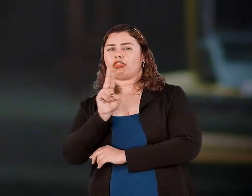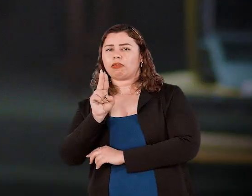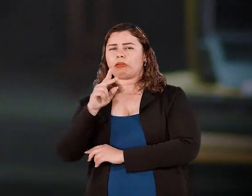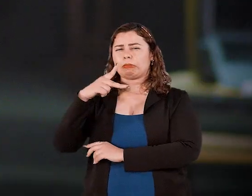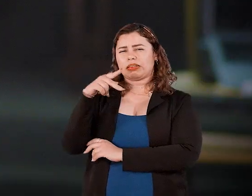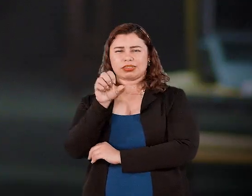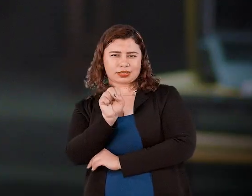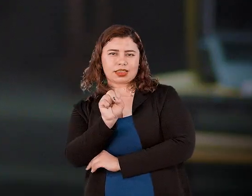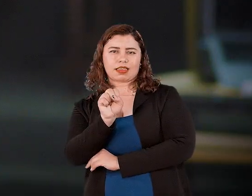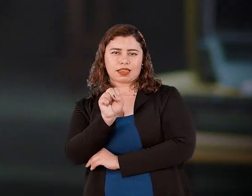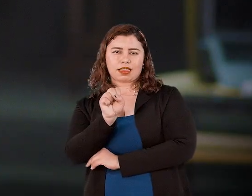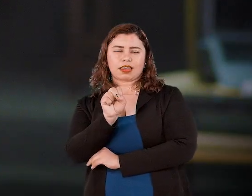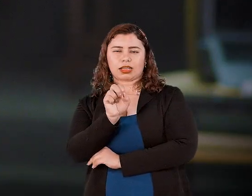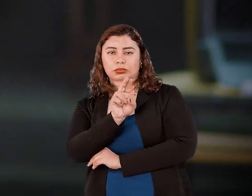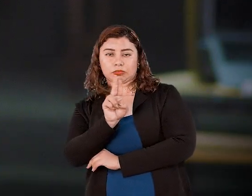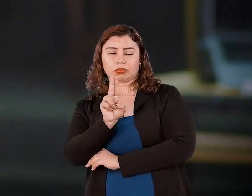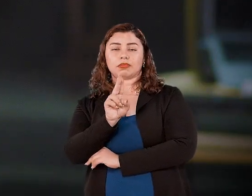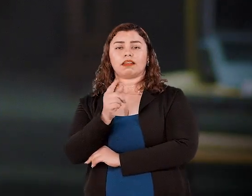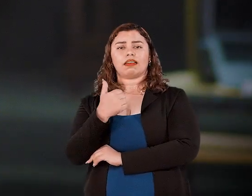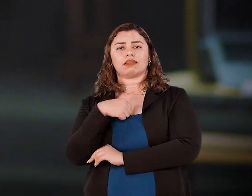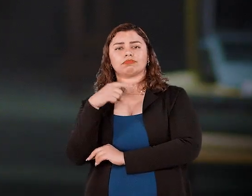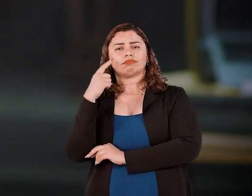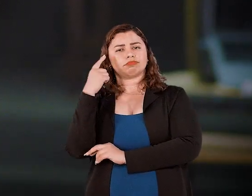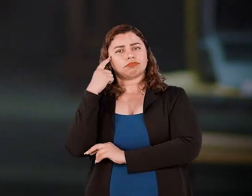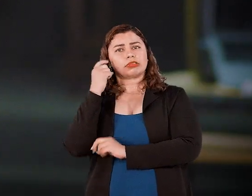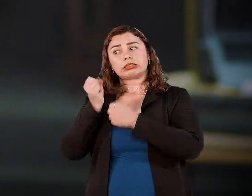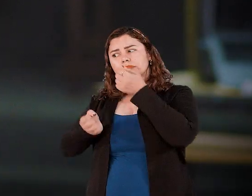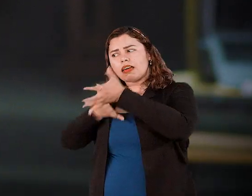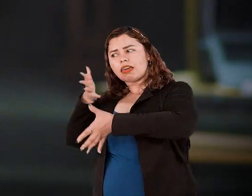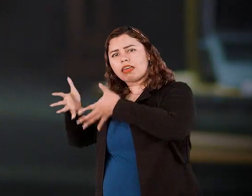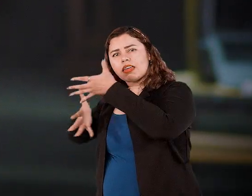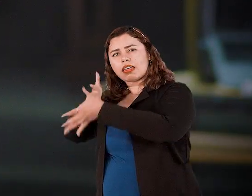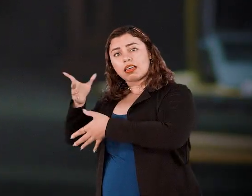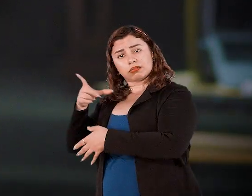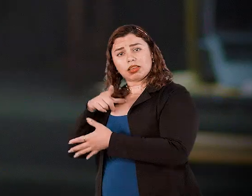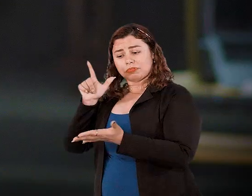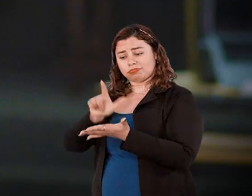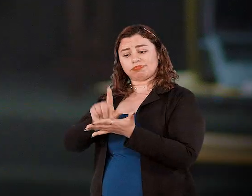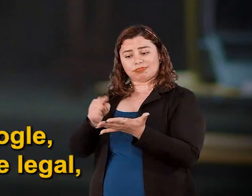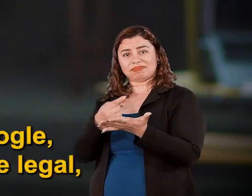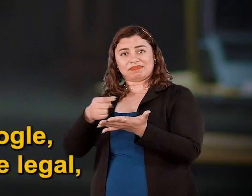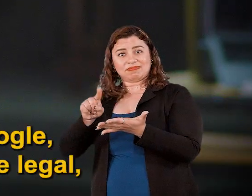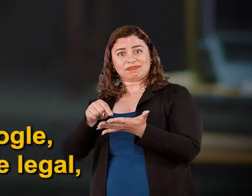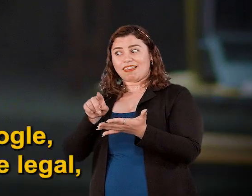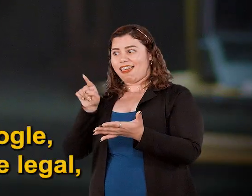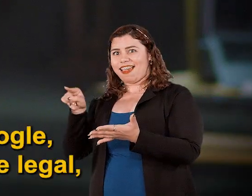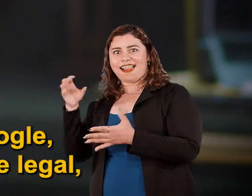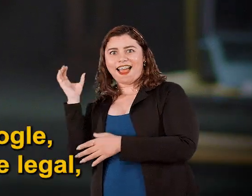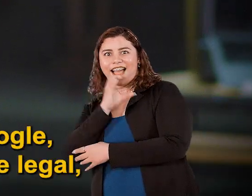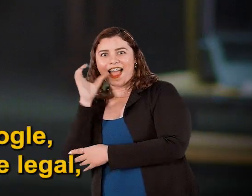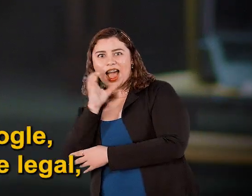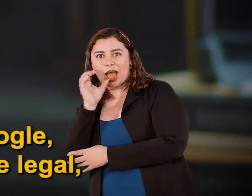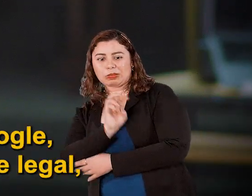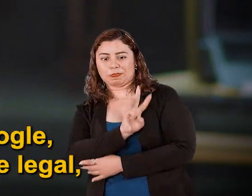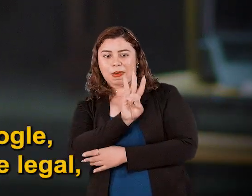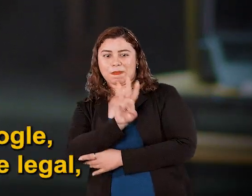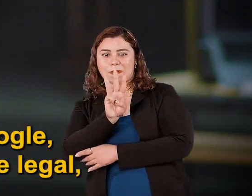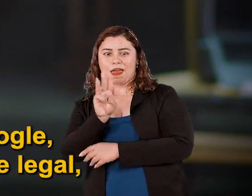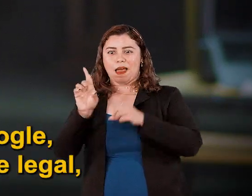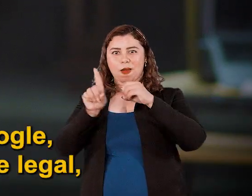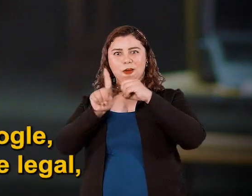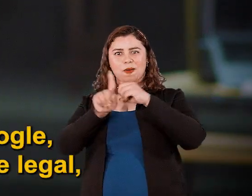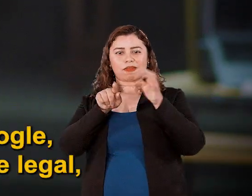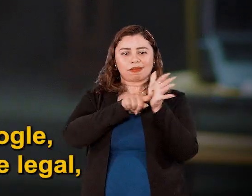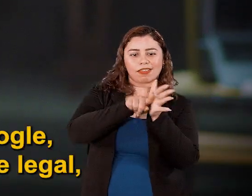chamado, acho que Patápio Silva, e eu comentei com ela que eu tinha essa partitura. Ela imediatamente entrou no